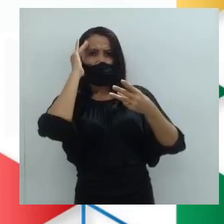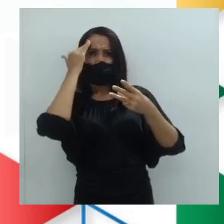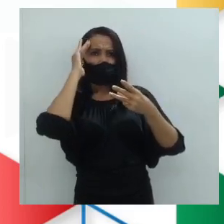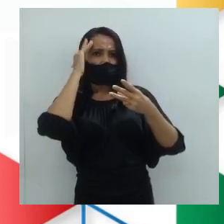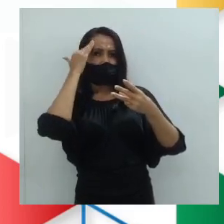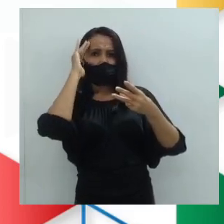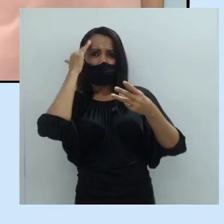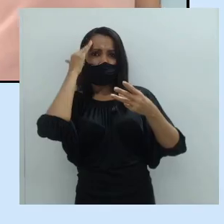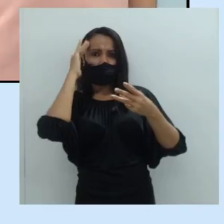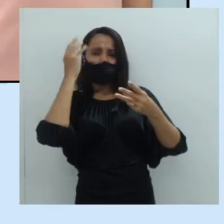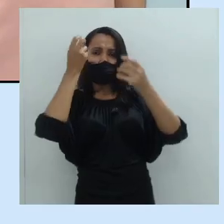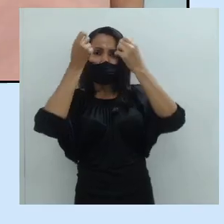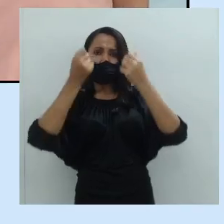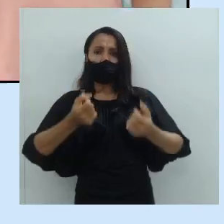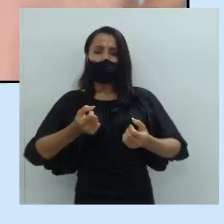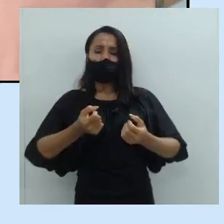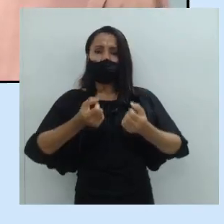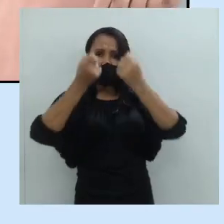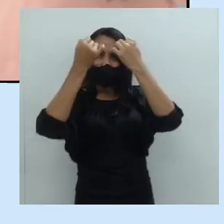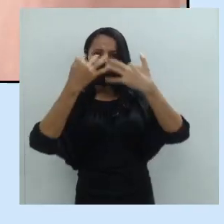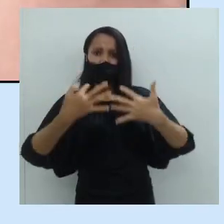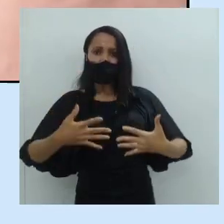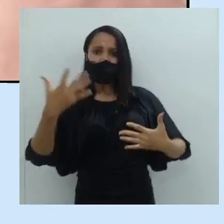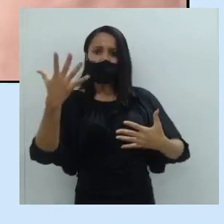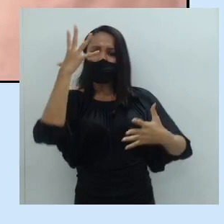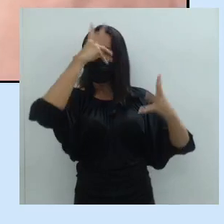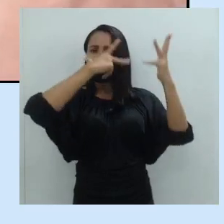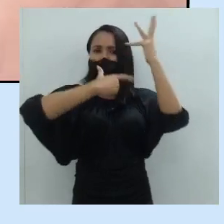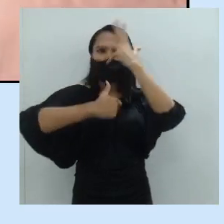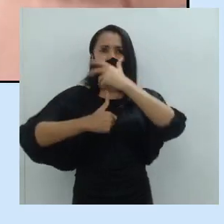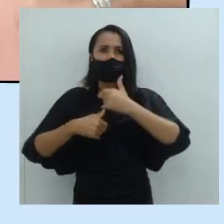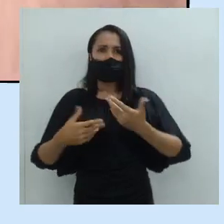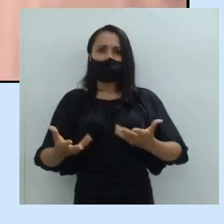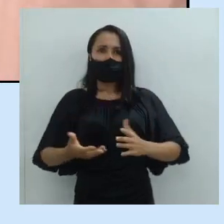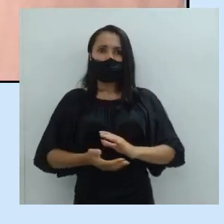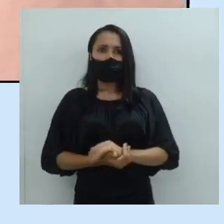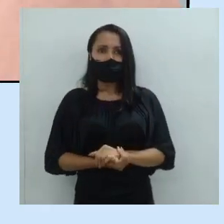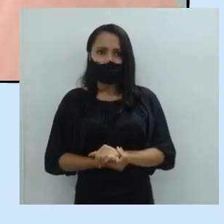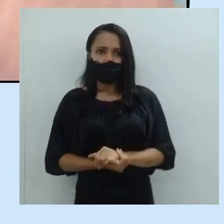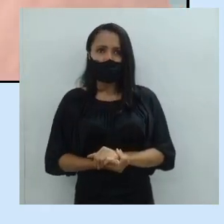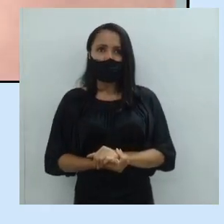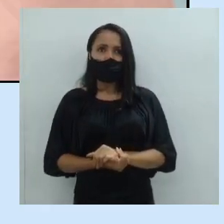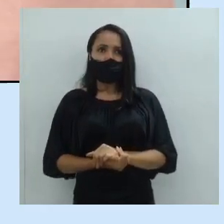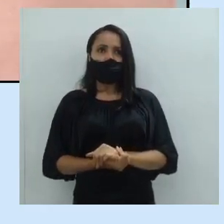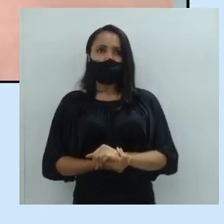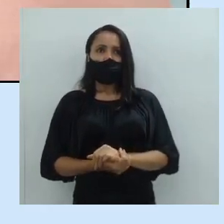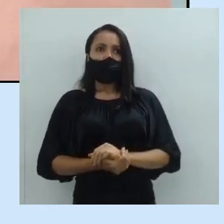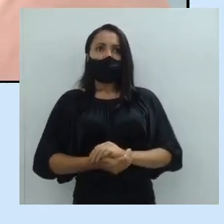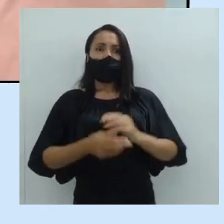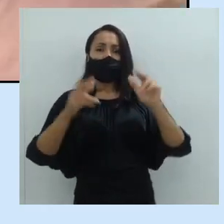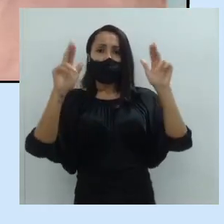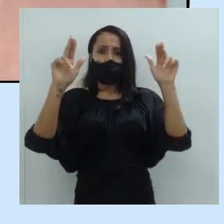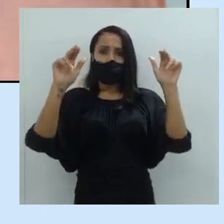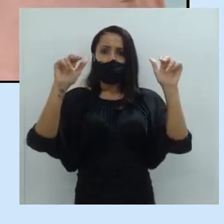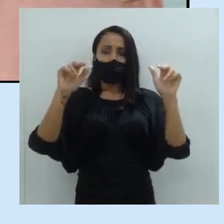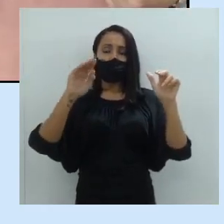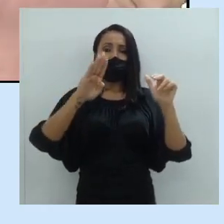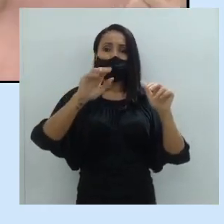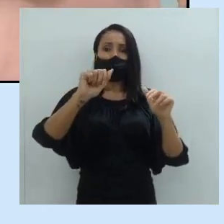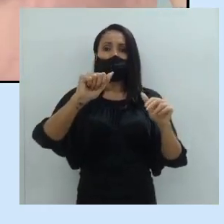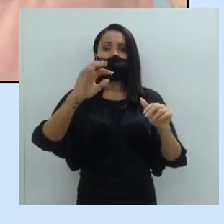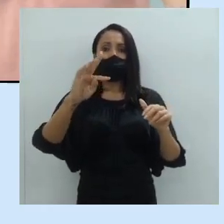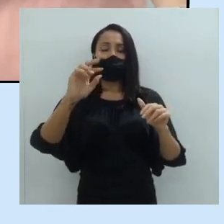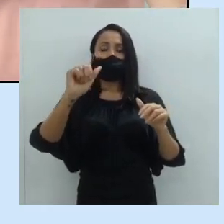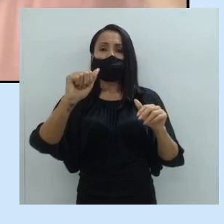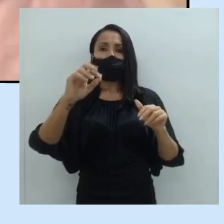sua beleza. Olha o reticência. Perceberam que as palavras lindo, barata estão entre aspas? O sentido é diferente.